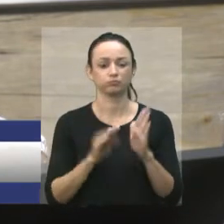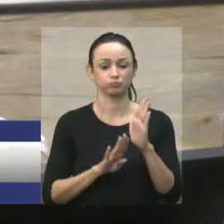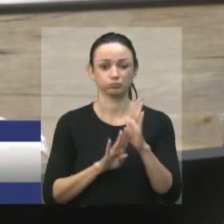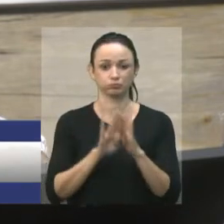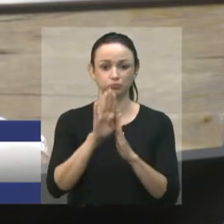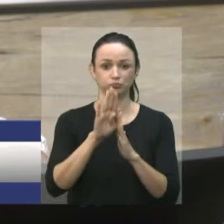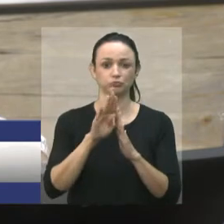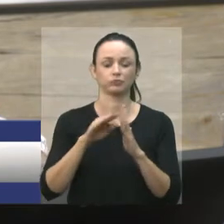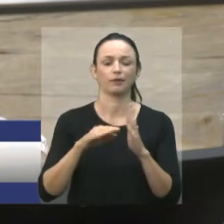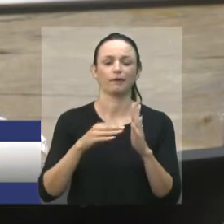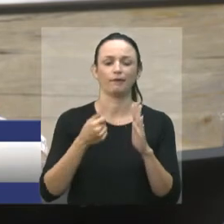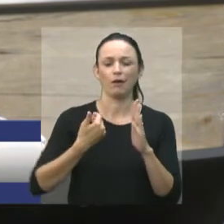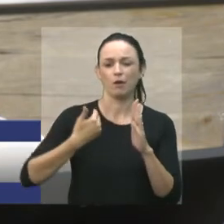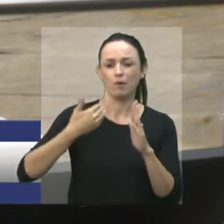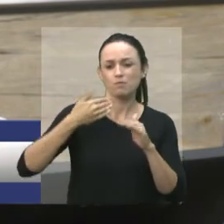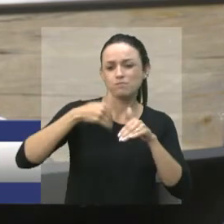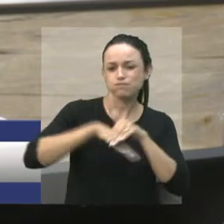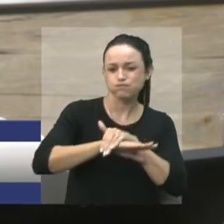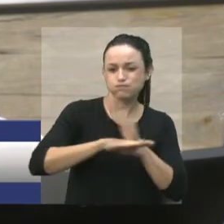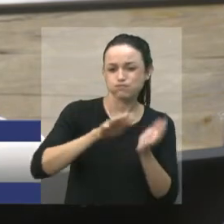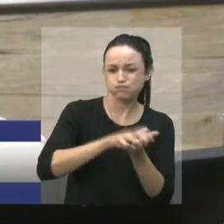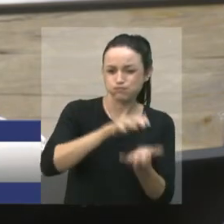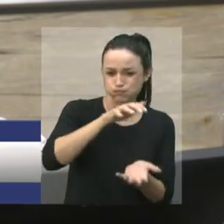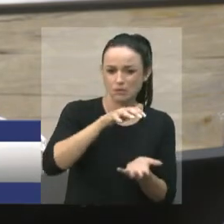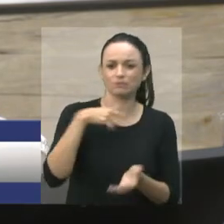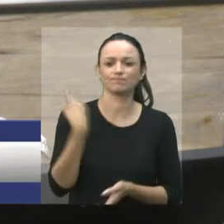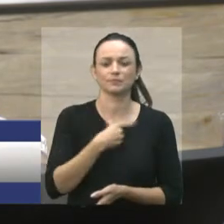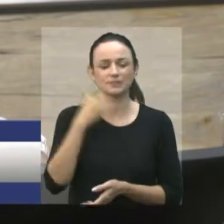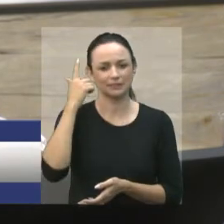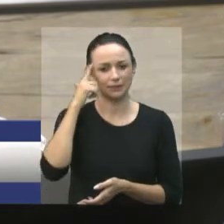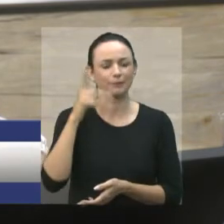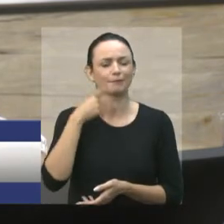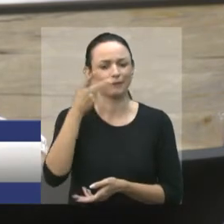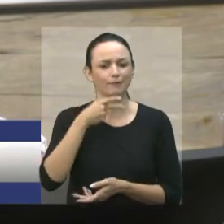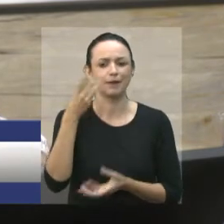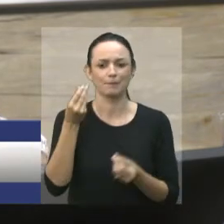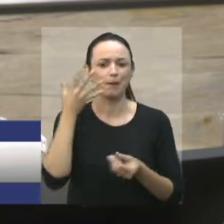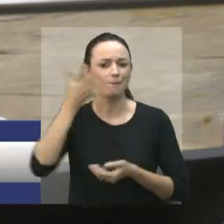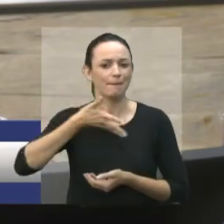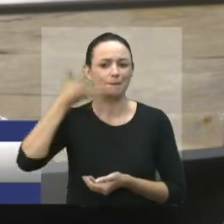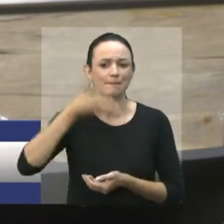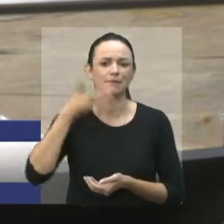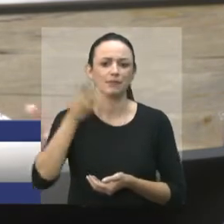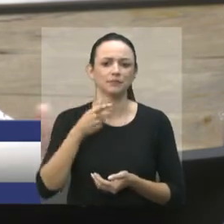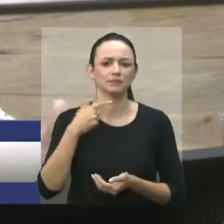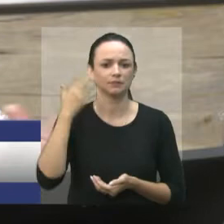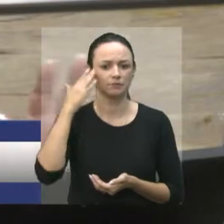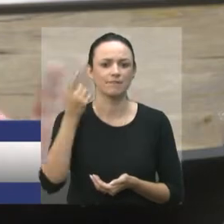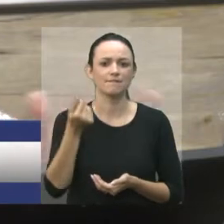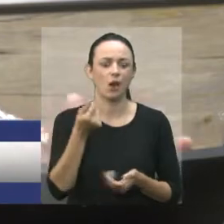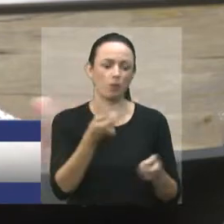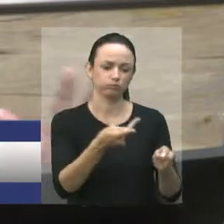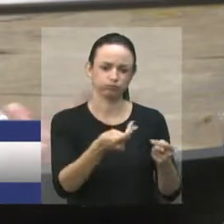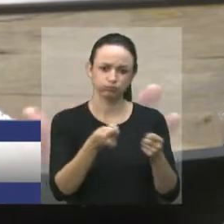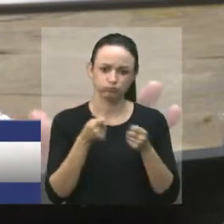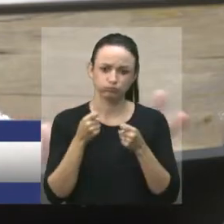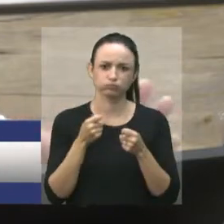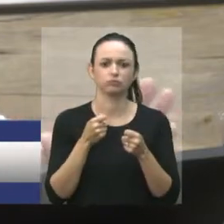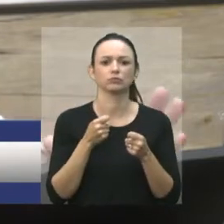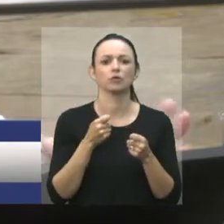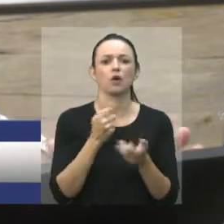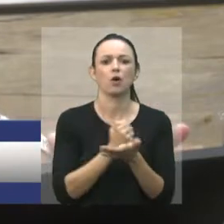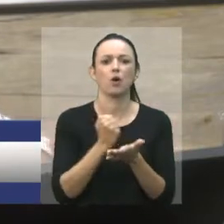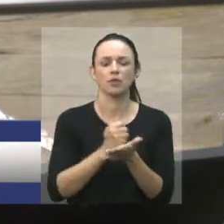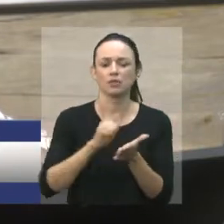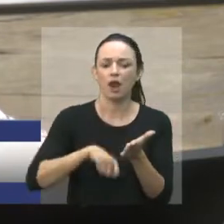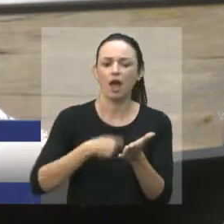discurso recorrente e nós sabemos disso, que existe um valor que foi economizado através de contratos mais